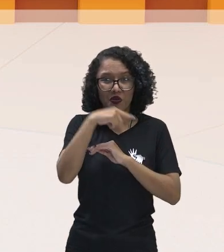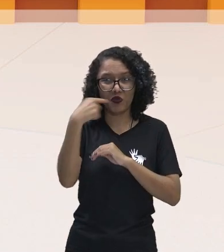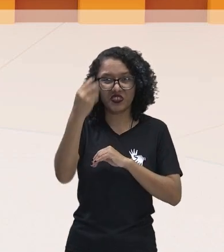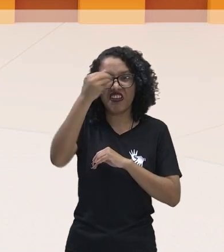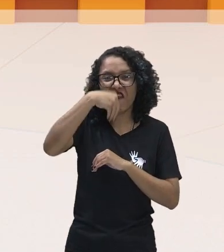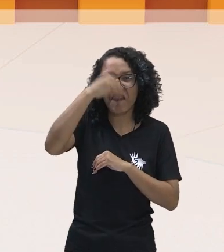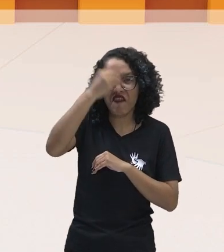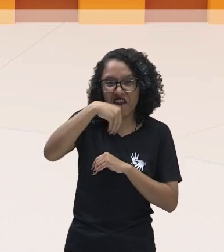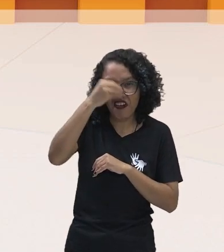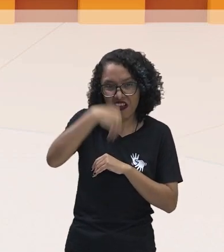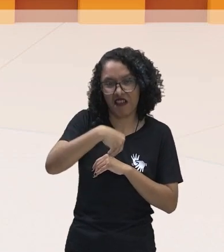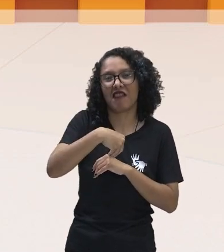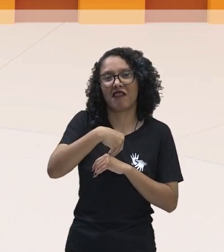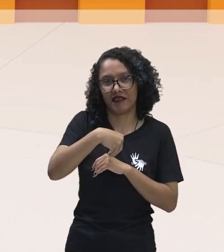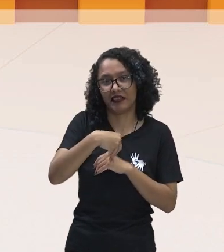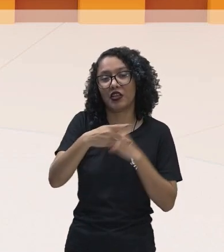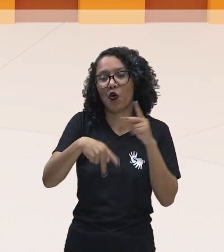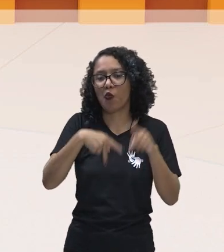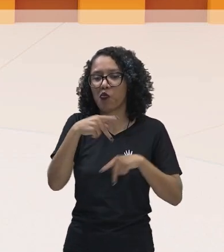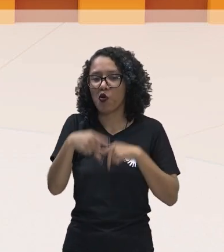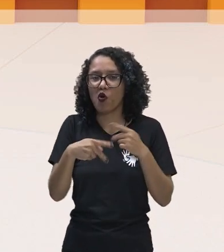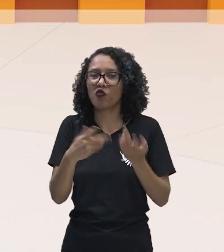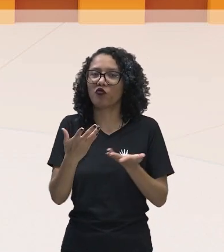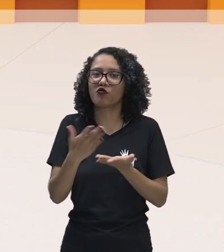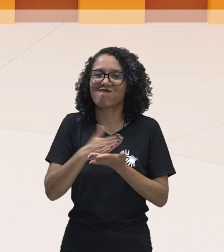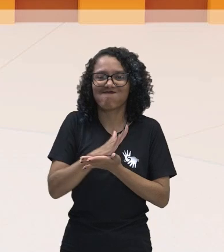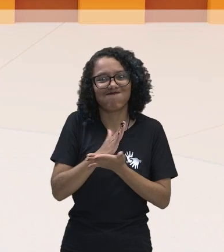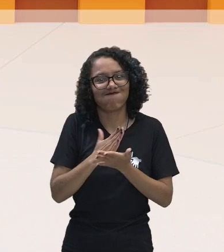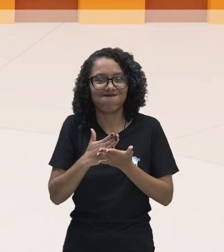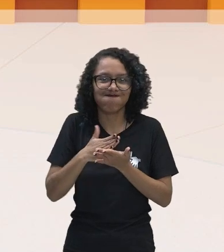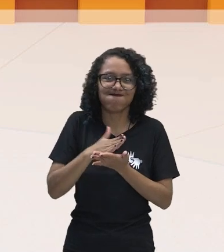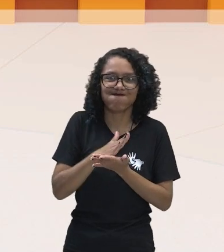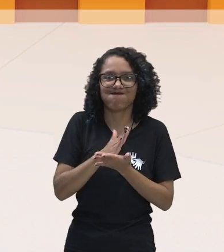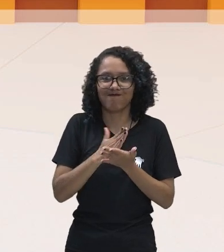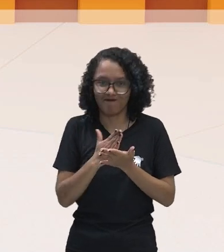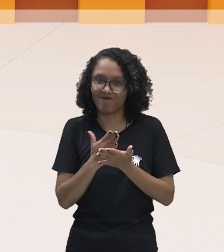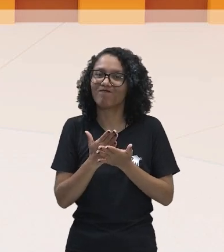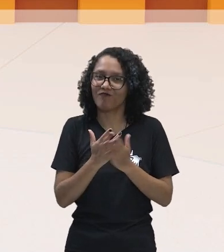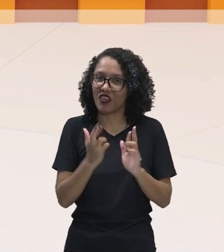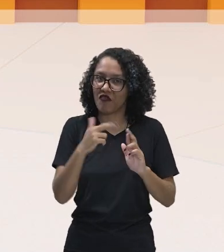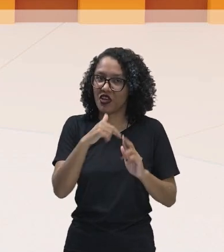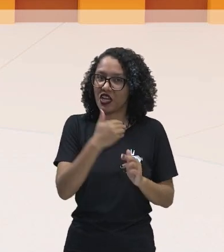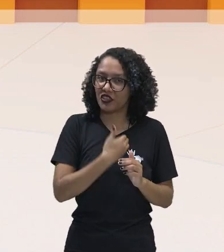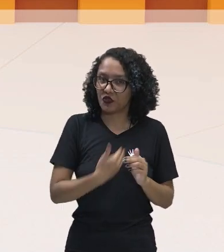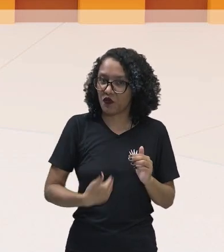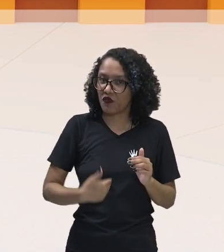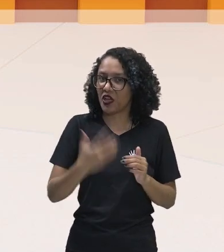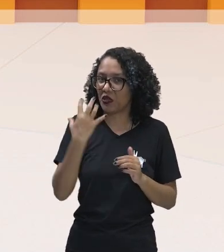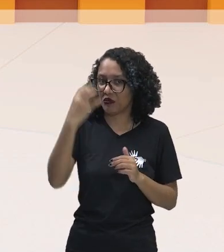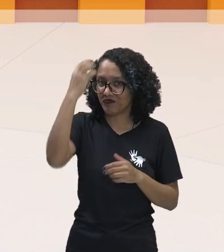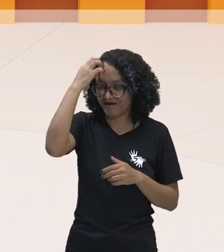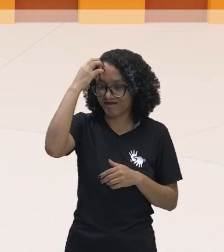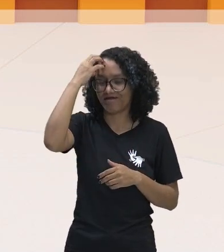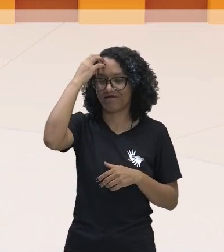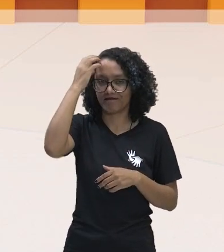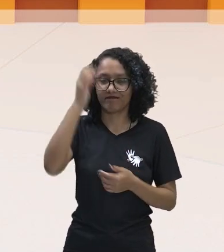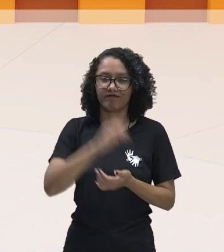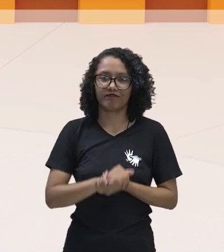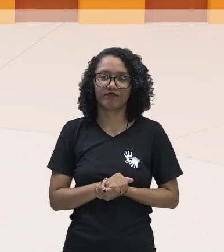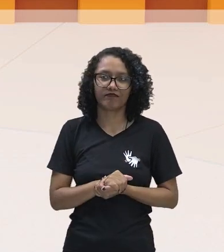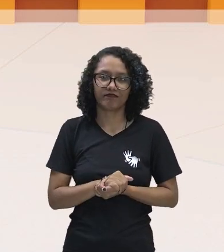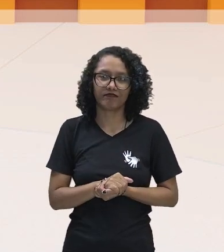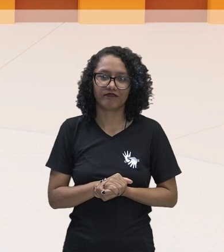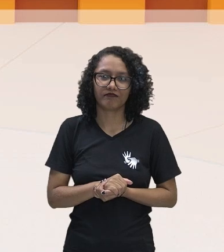descontentamento popular que a população russa tinha em relação ao czar. Então, nesse processo de